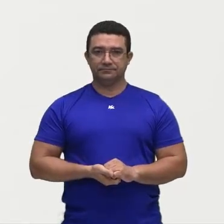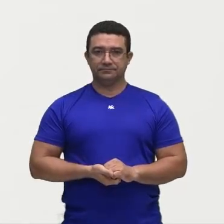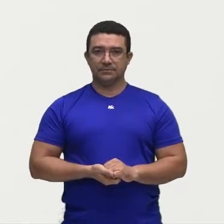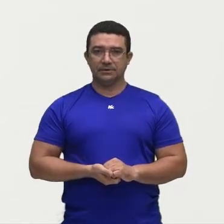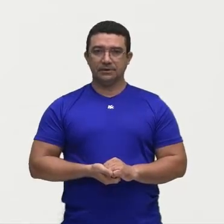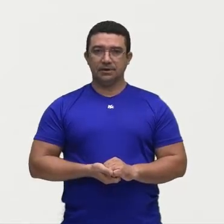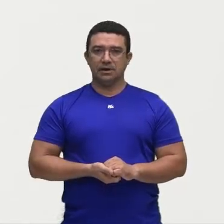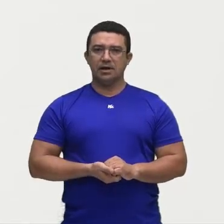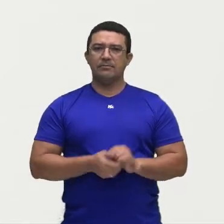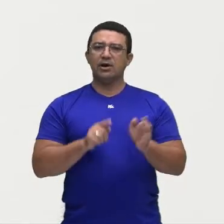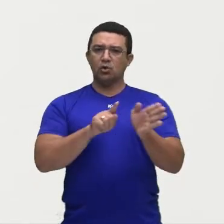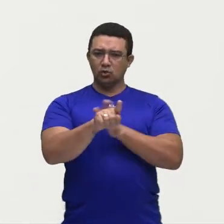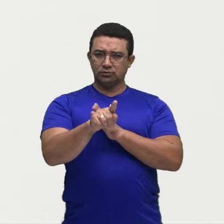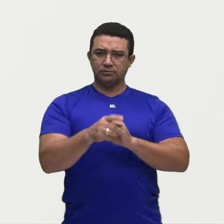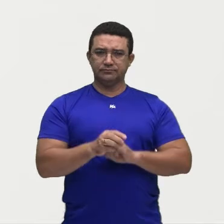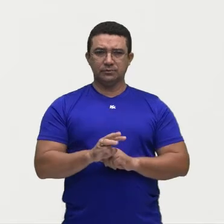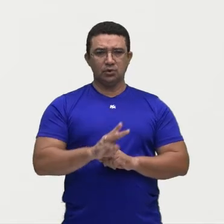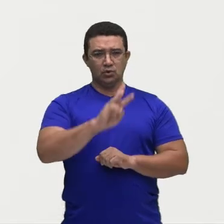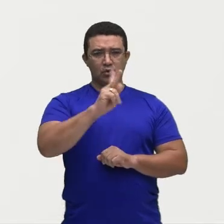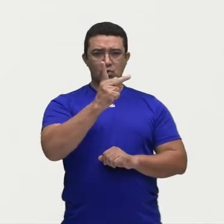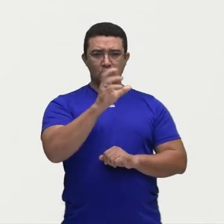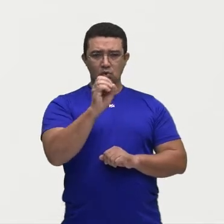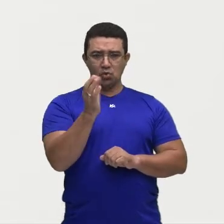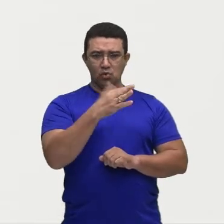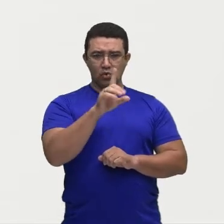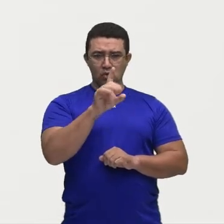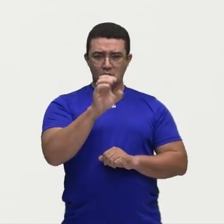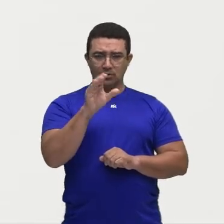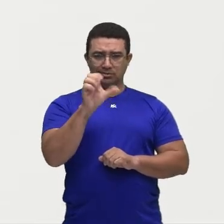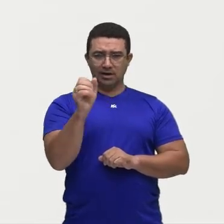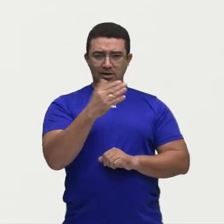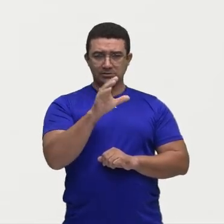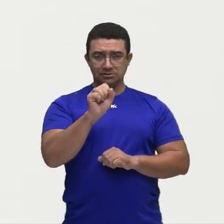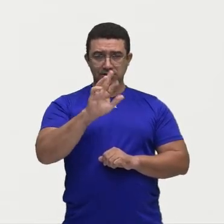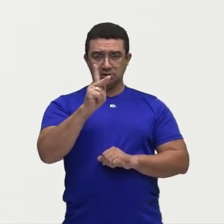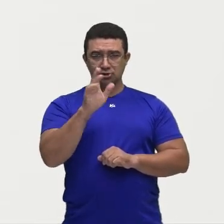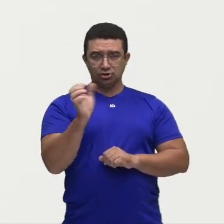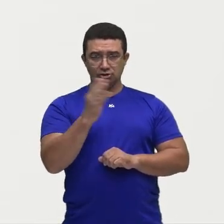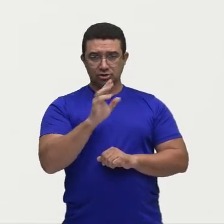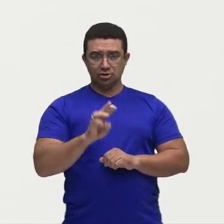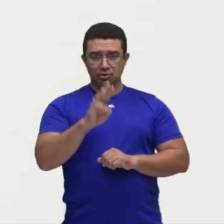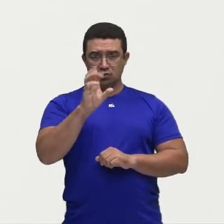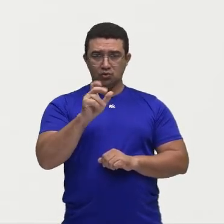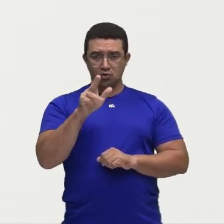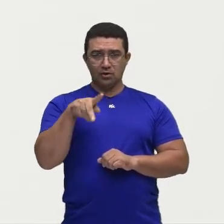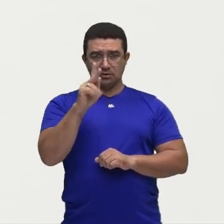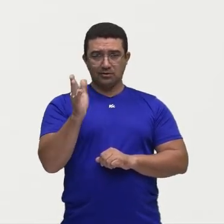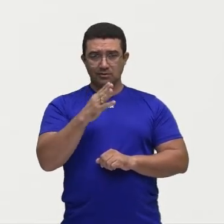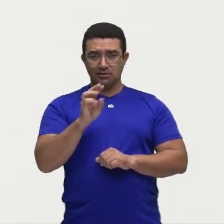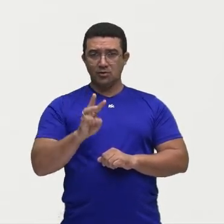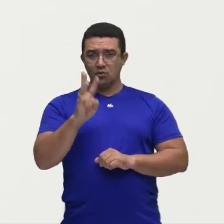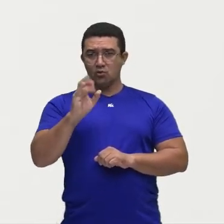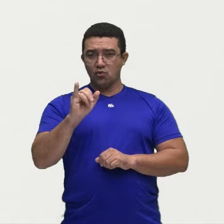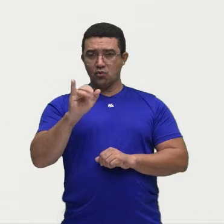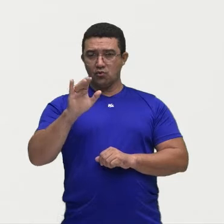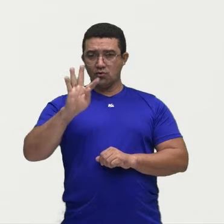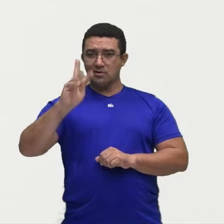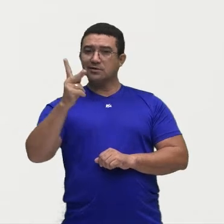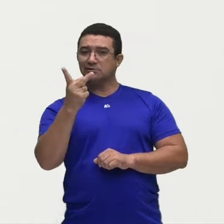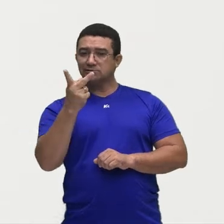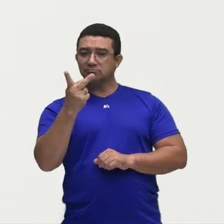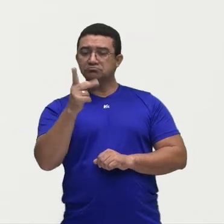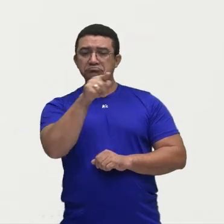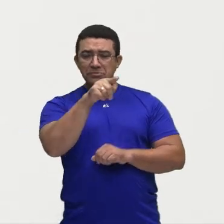pergunta que nós temos aqui, ó. Who does she work with? Who does she work with? Então, ela trabalha com